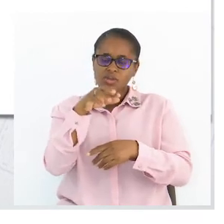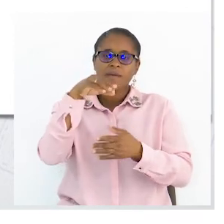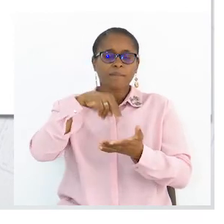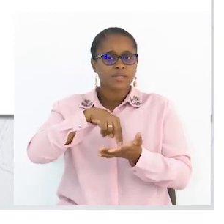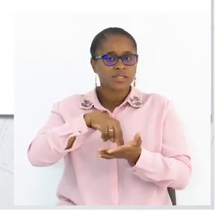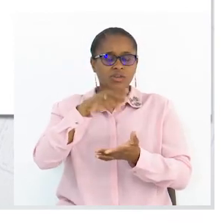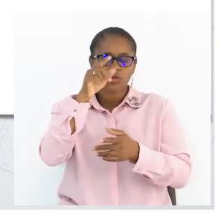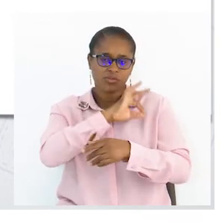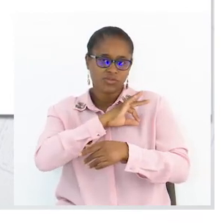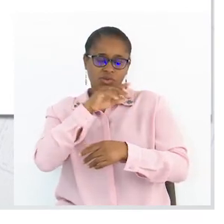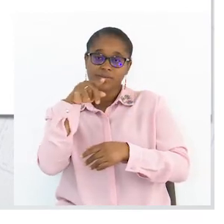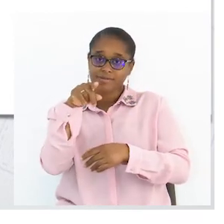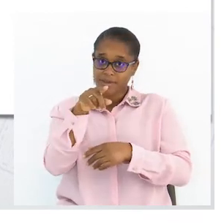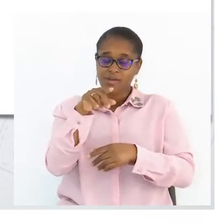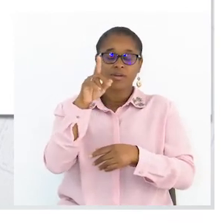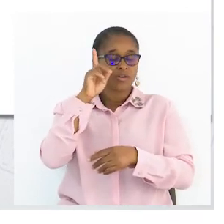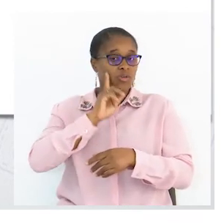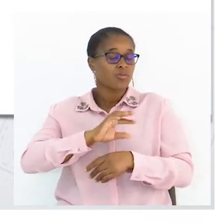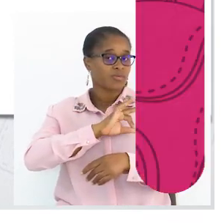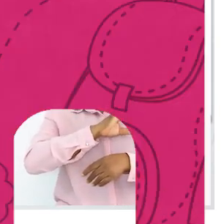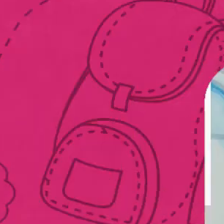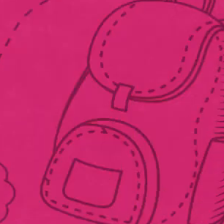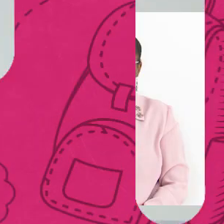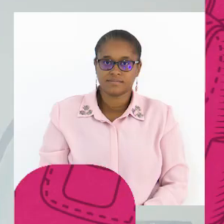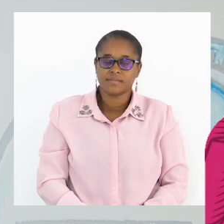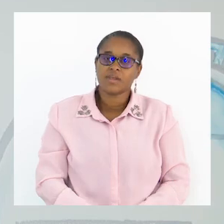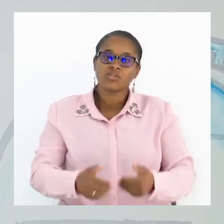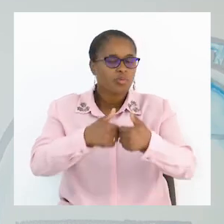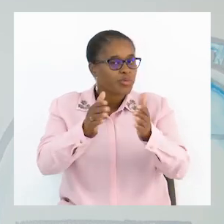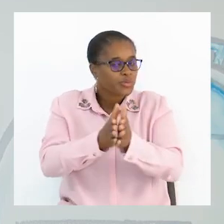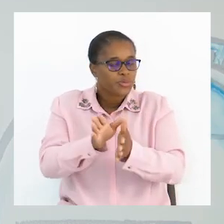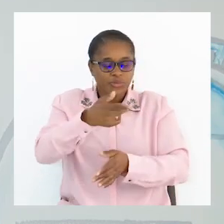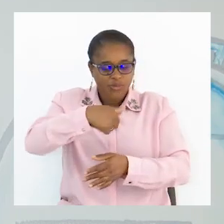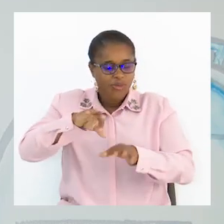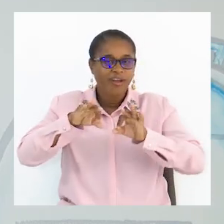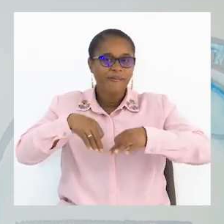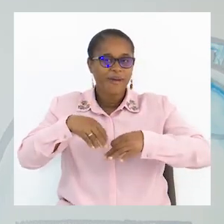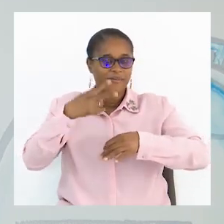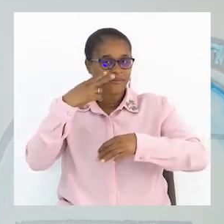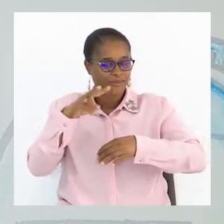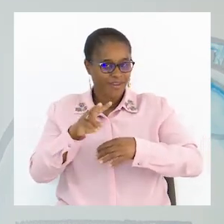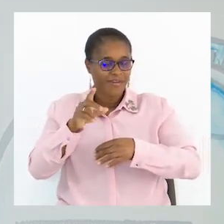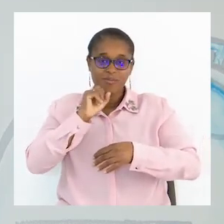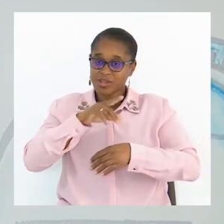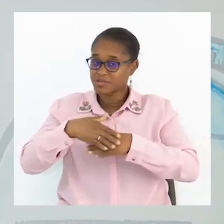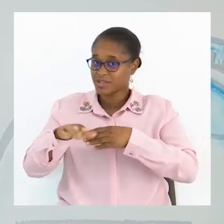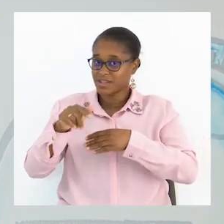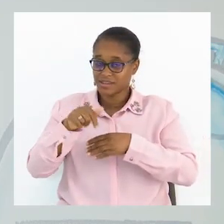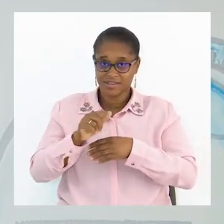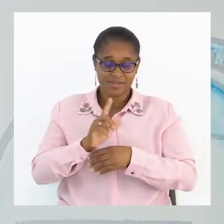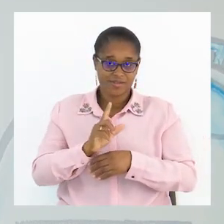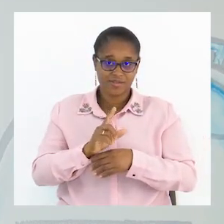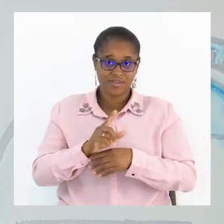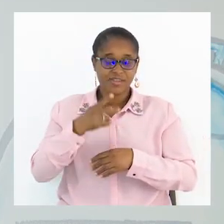com o teu professor ou a tua professora. Por tudo o que nós acabamos de ver, não podemos sair daqui